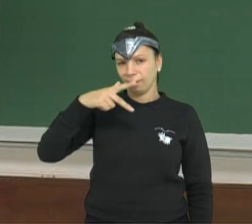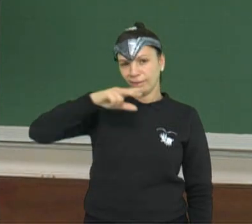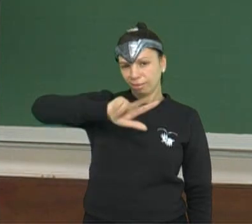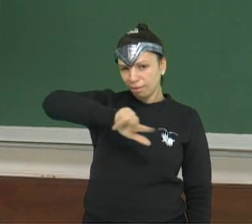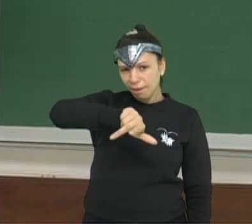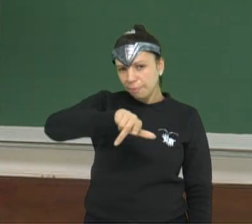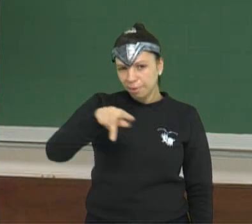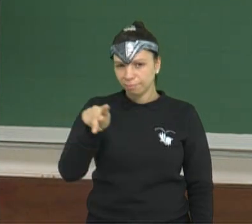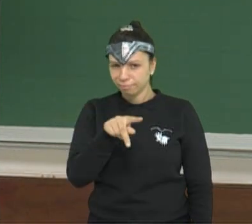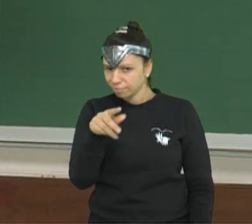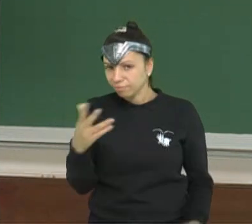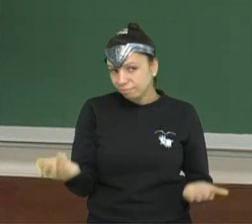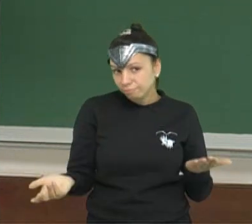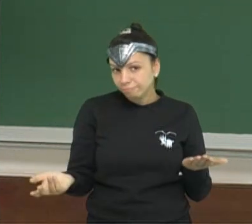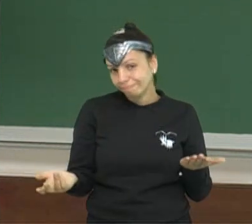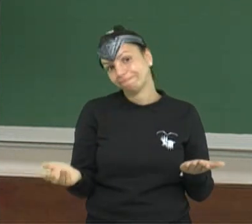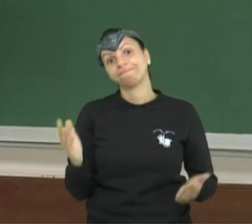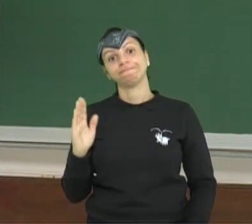agora?